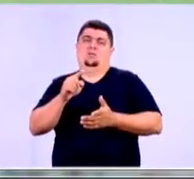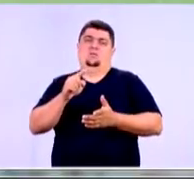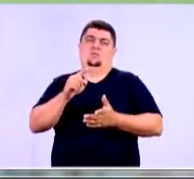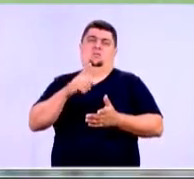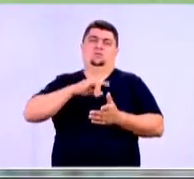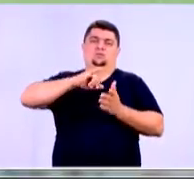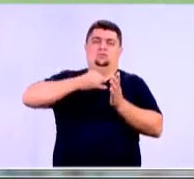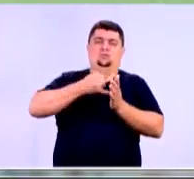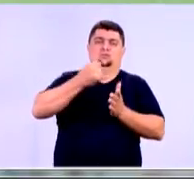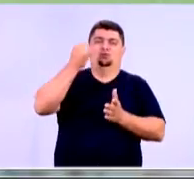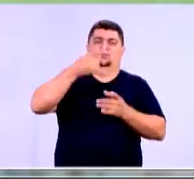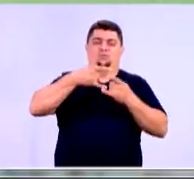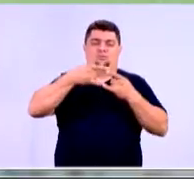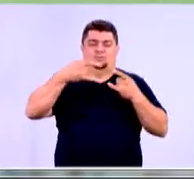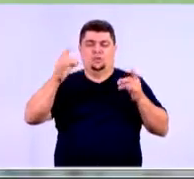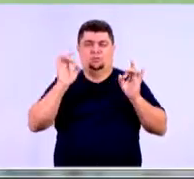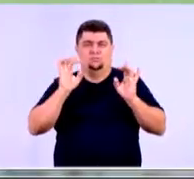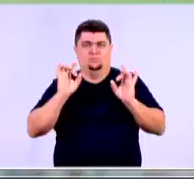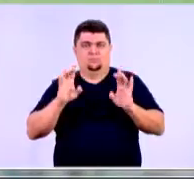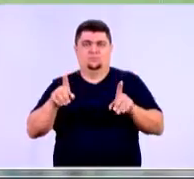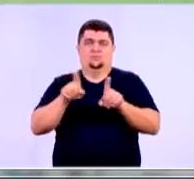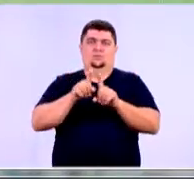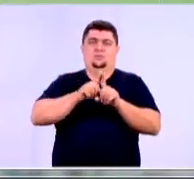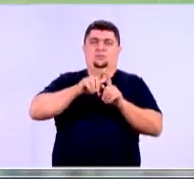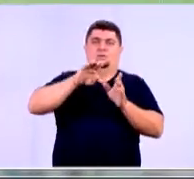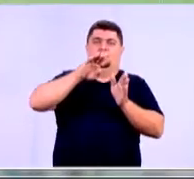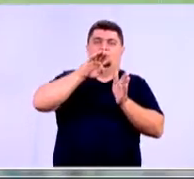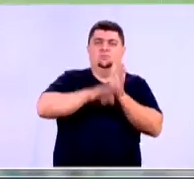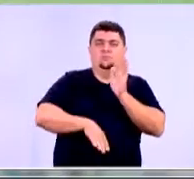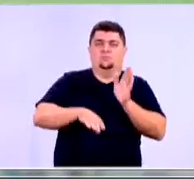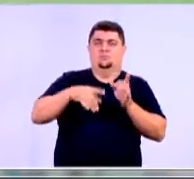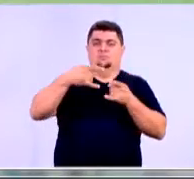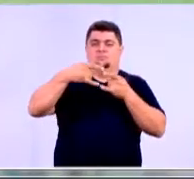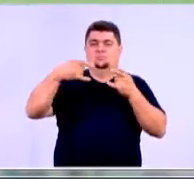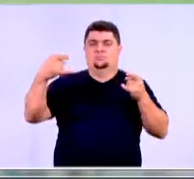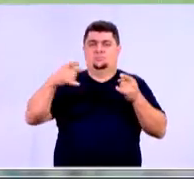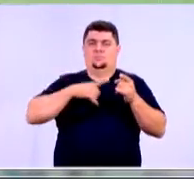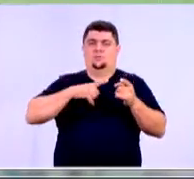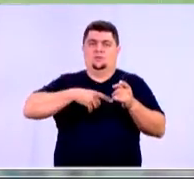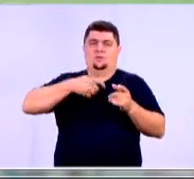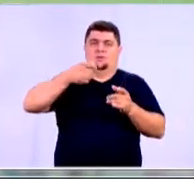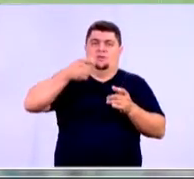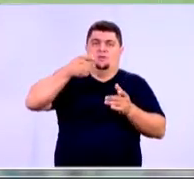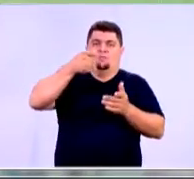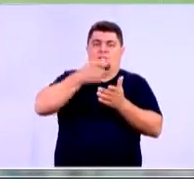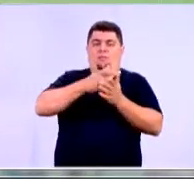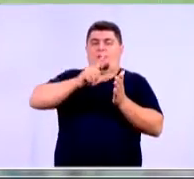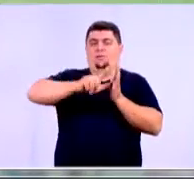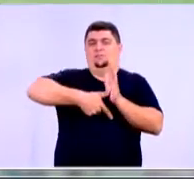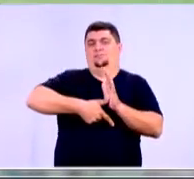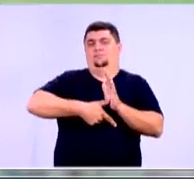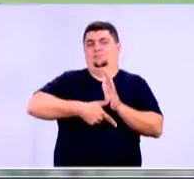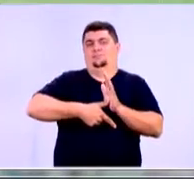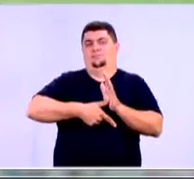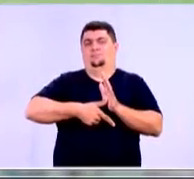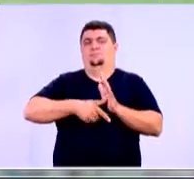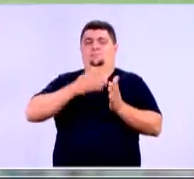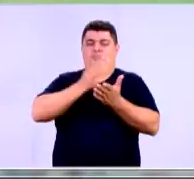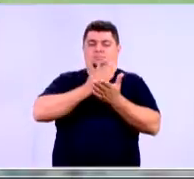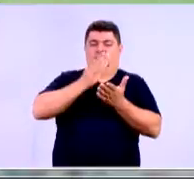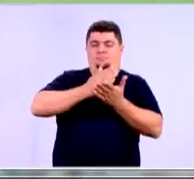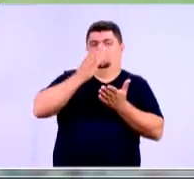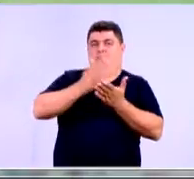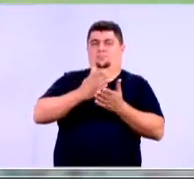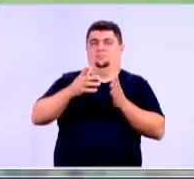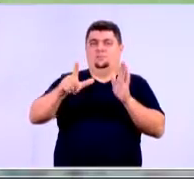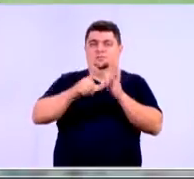com juros de cheque especial e desconto de cheques em razão dos clientes não pagarem em dia seus compromissos com